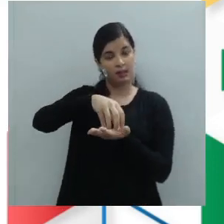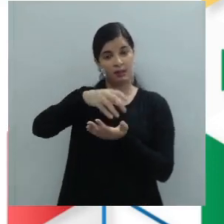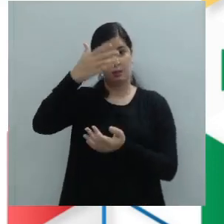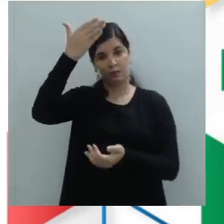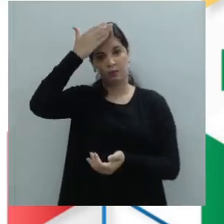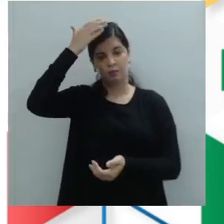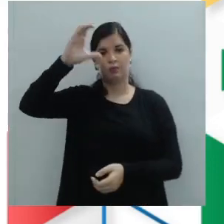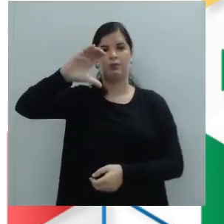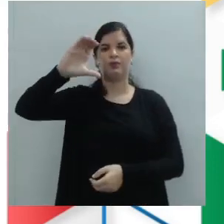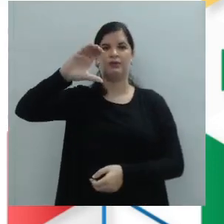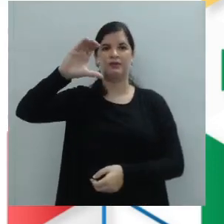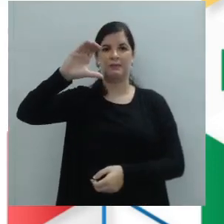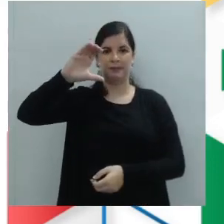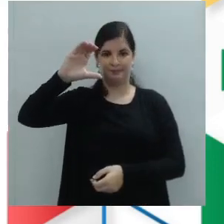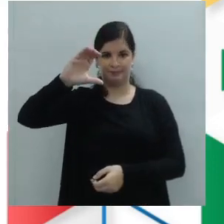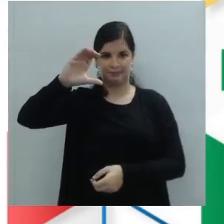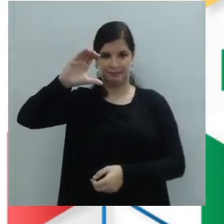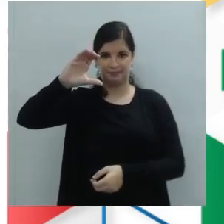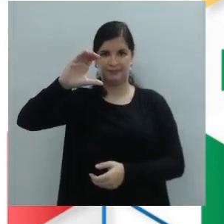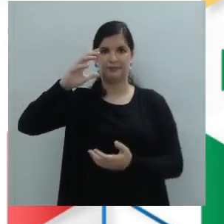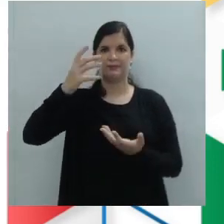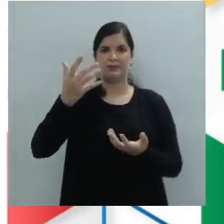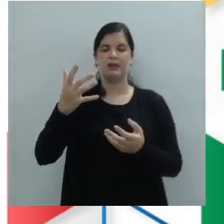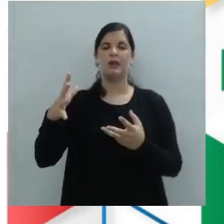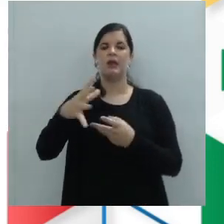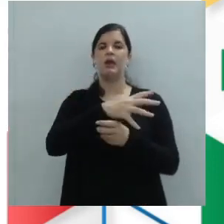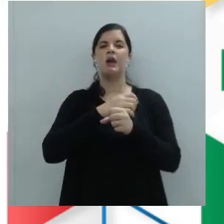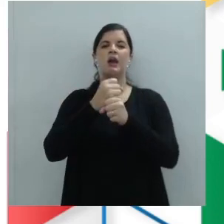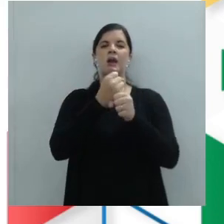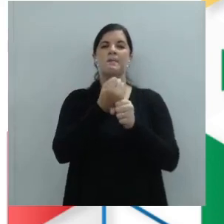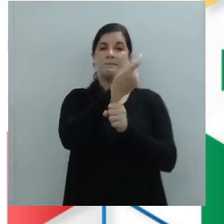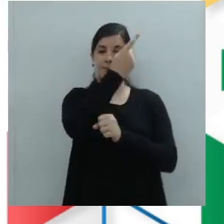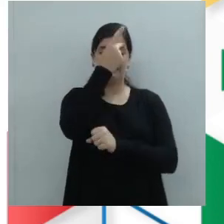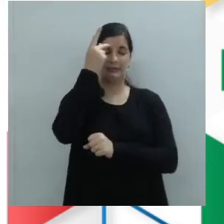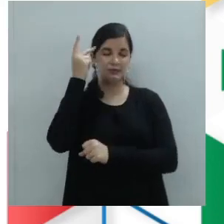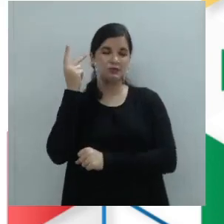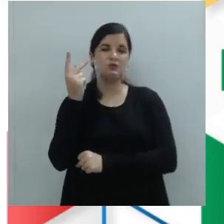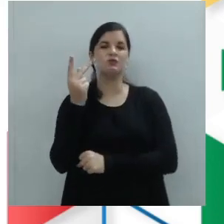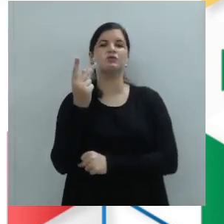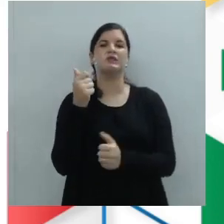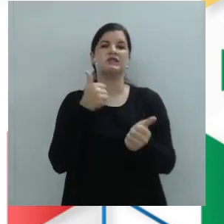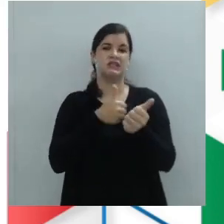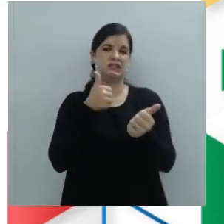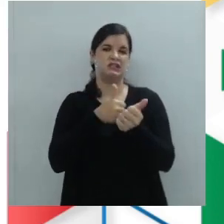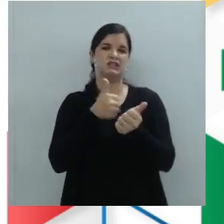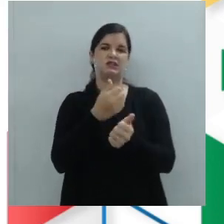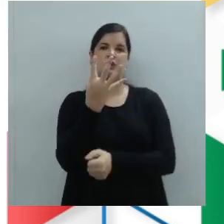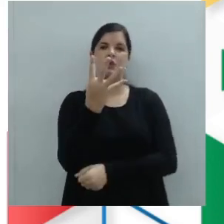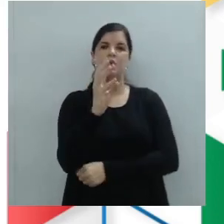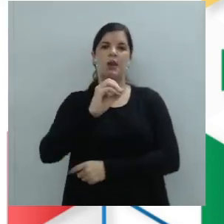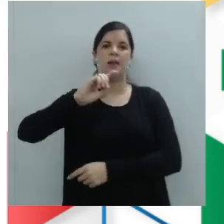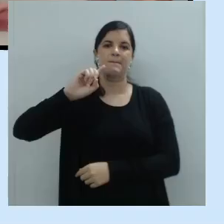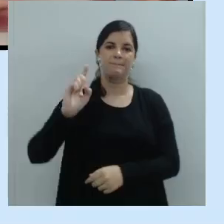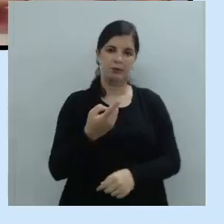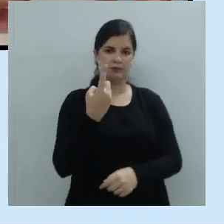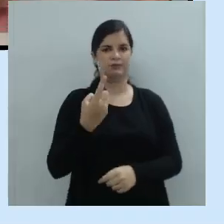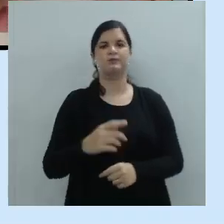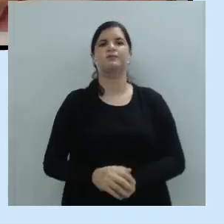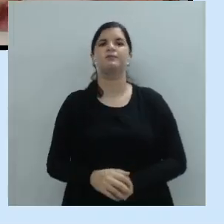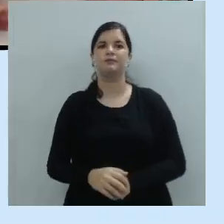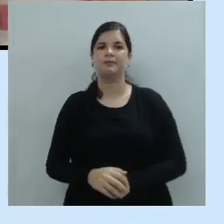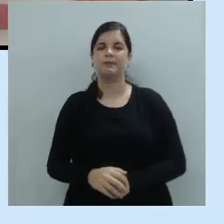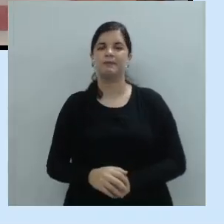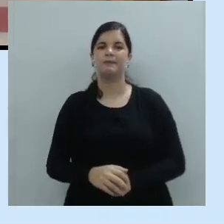em Curitiba, no Paraná. E ao todo nós temos com 40 mil adeptos